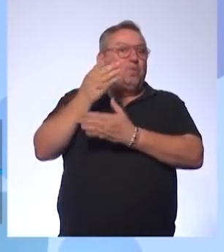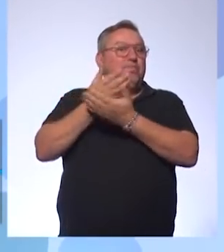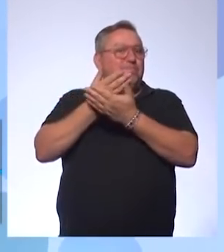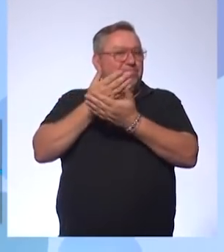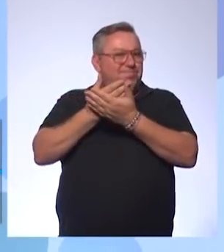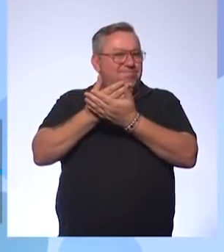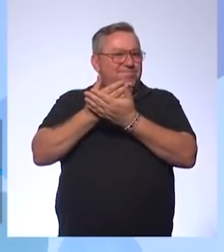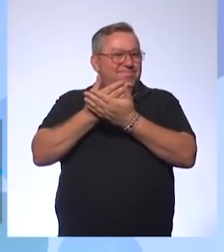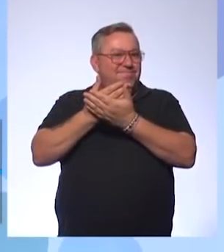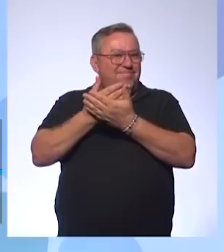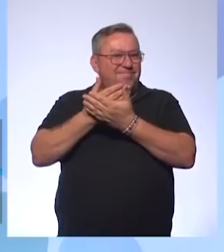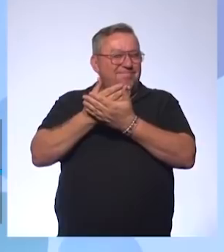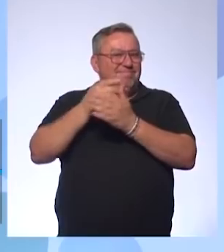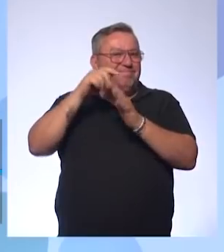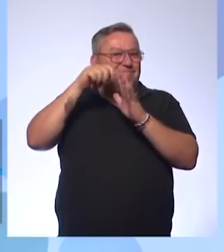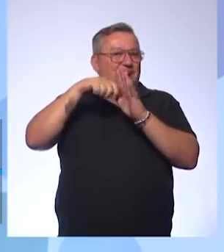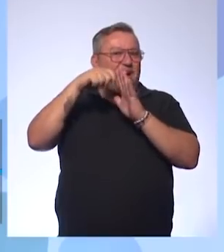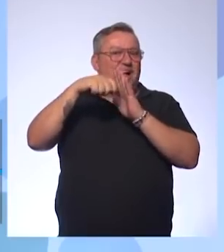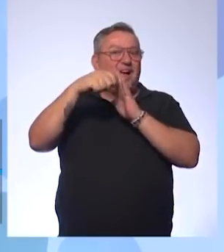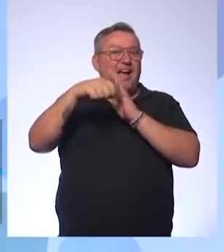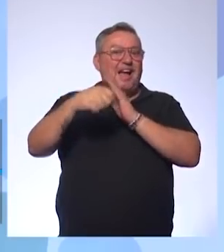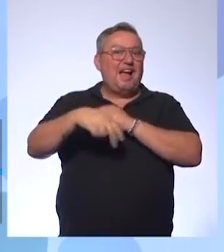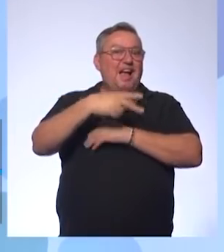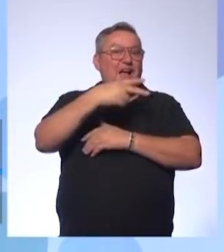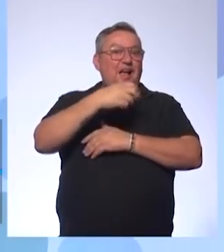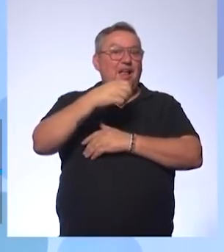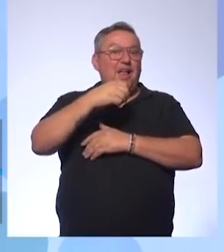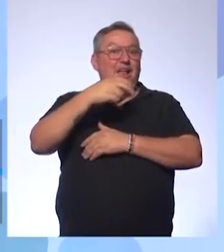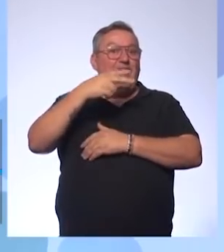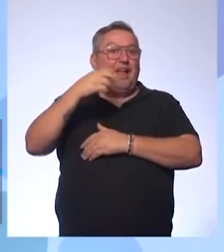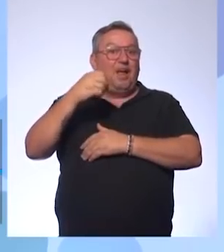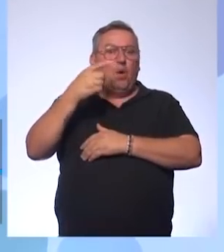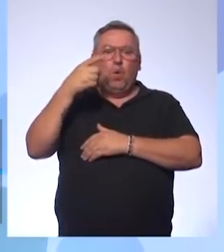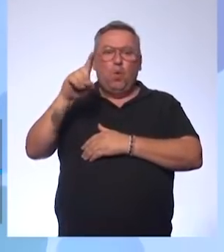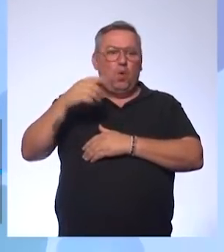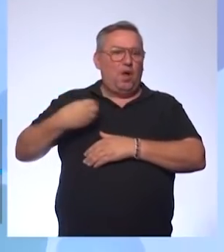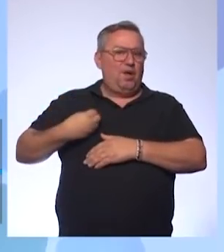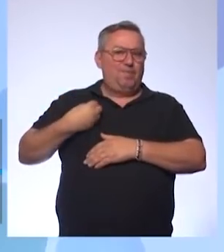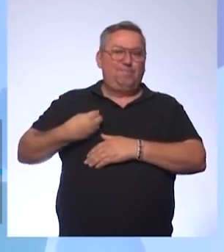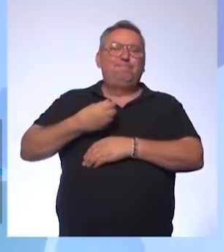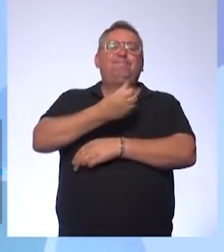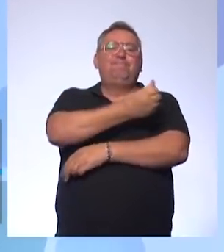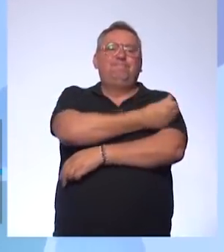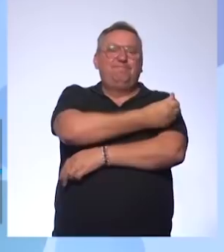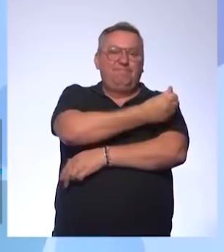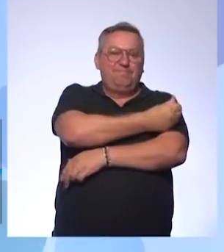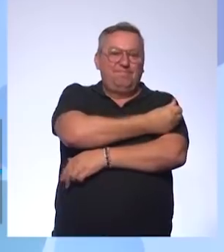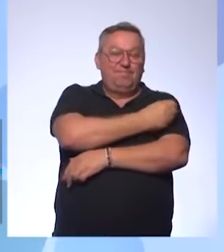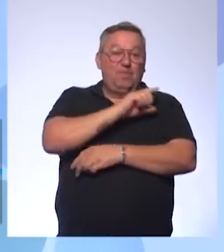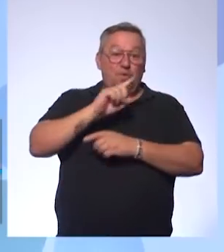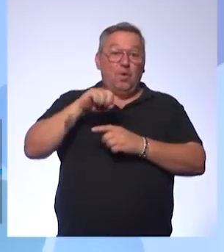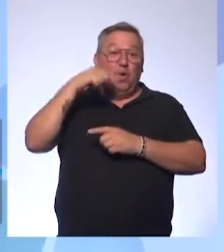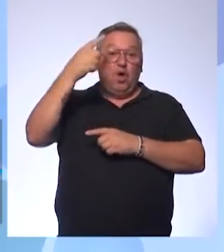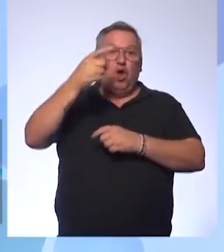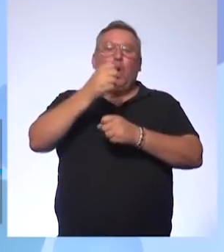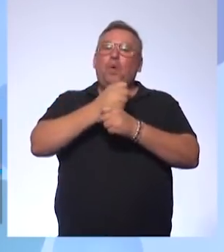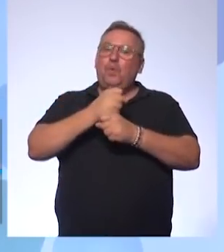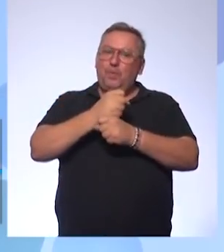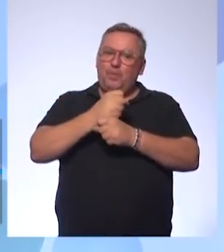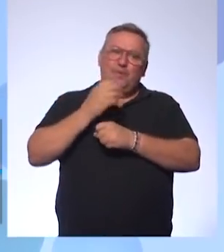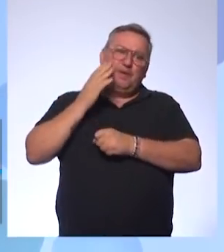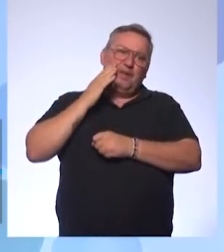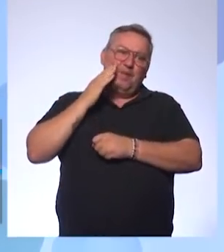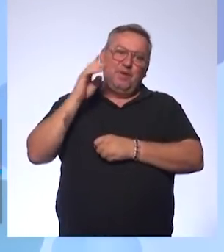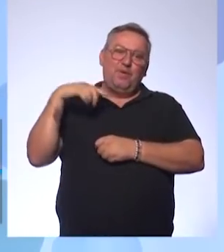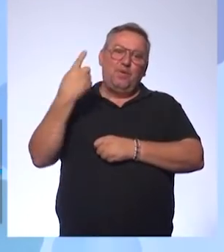do nosso calendário de 2020, última aula ao vivo do sexto ano. No próximo ano, como vocês sabem,